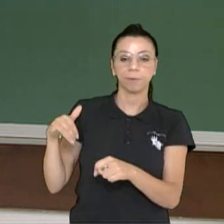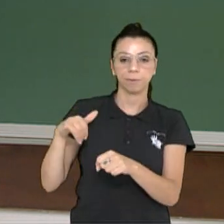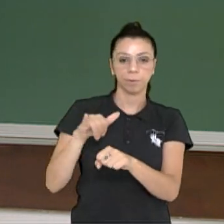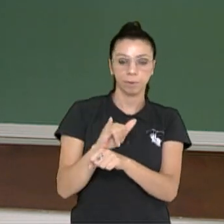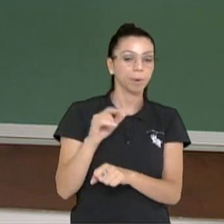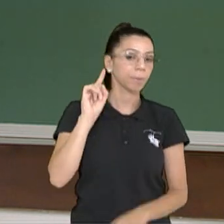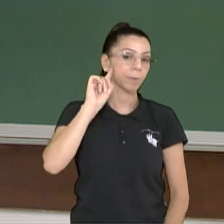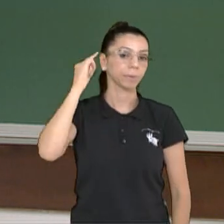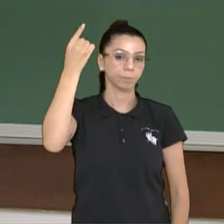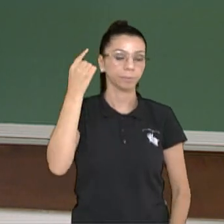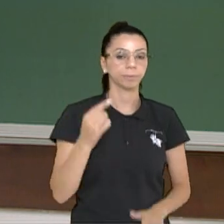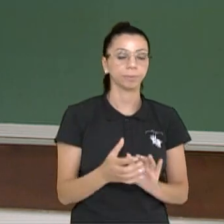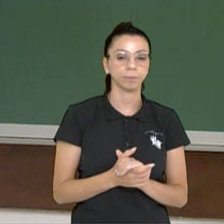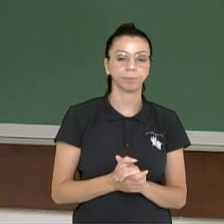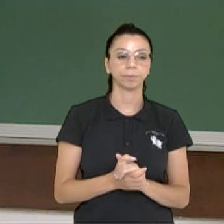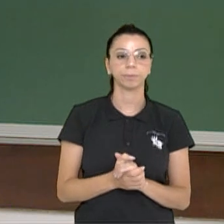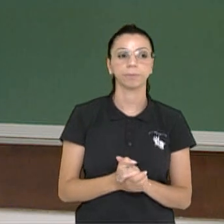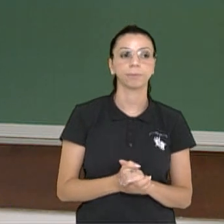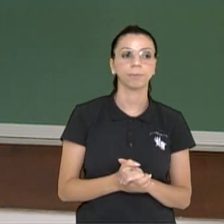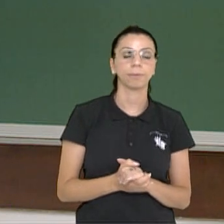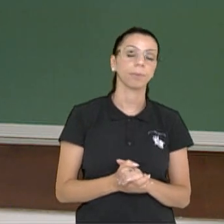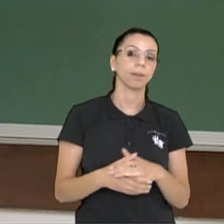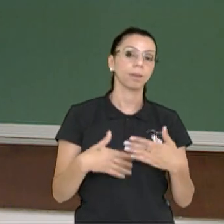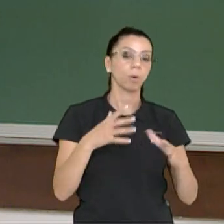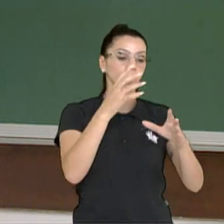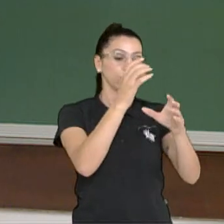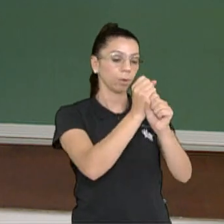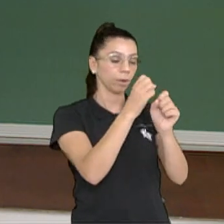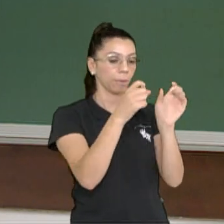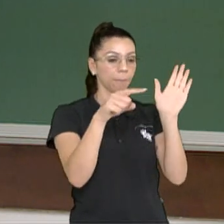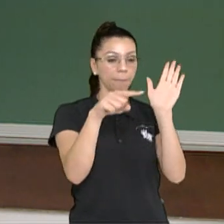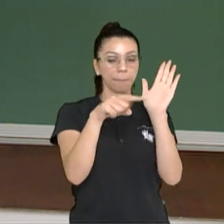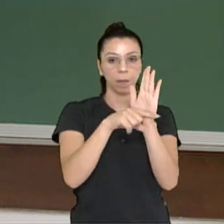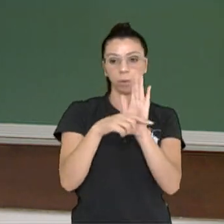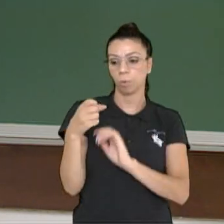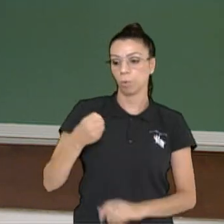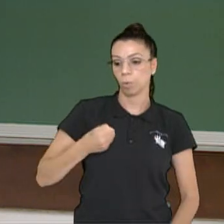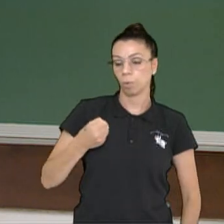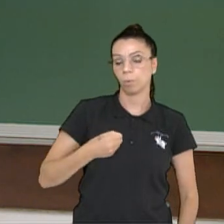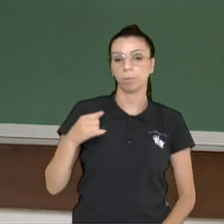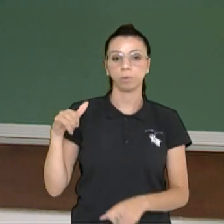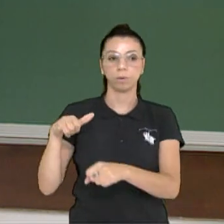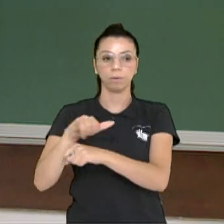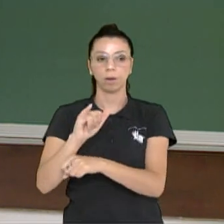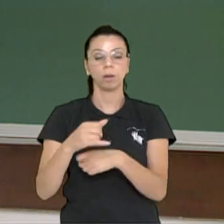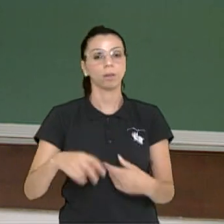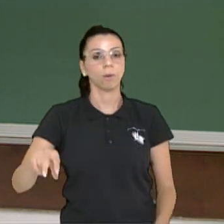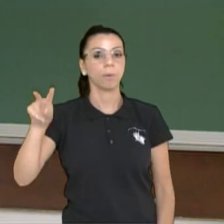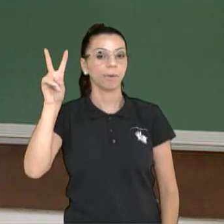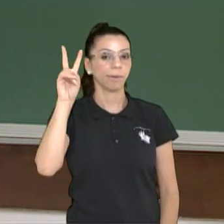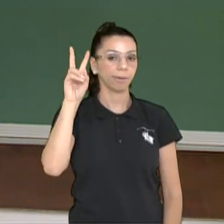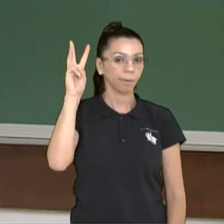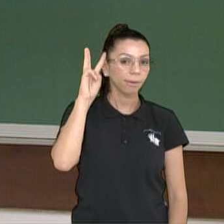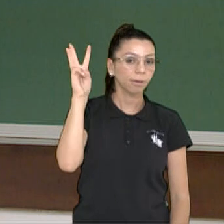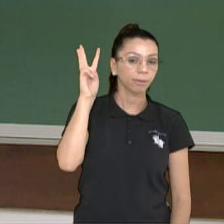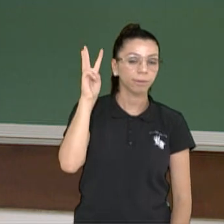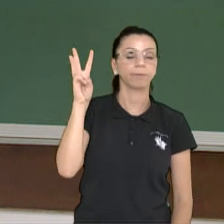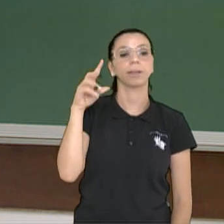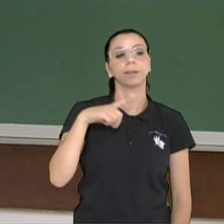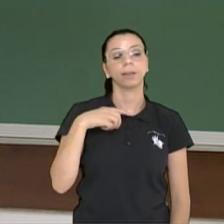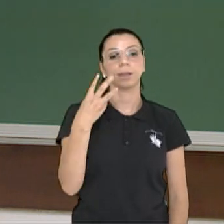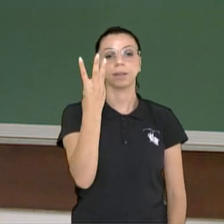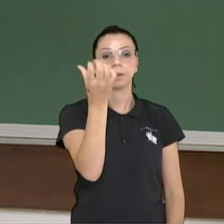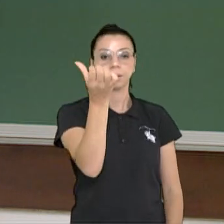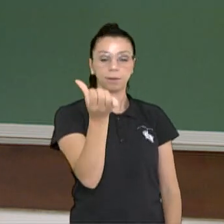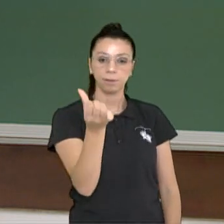por dia. Então, o número total menos o número de faltas. Aqui eu chego, então, que terça-feira eu tive 36 faltas.